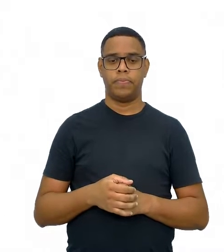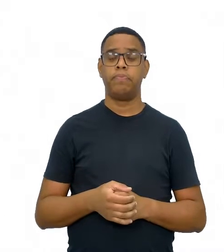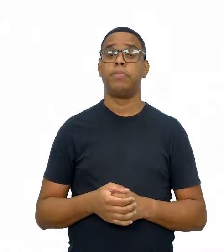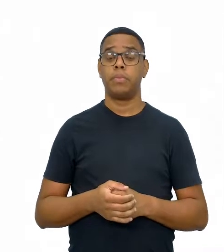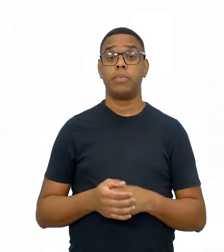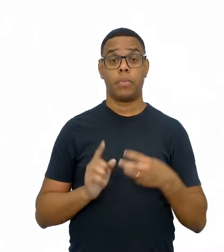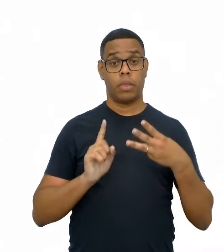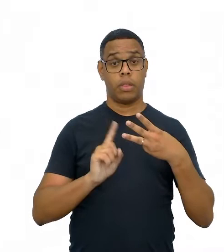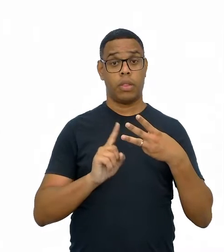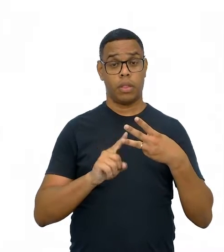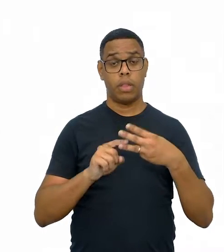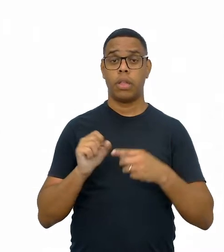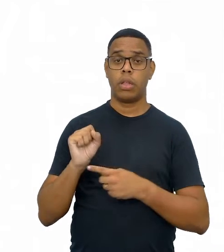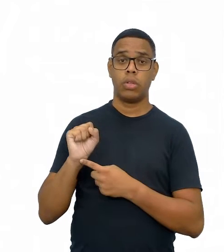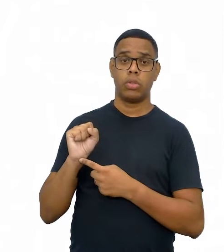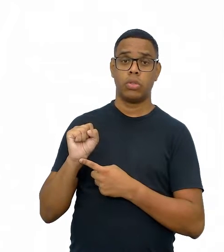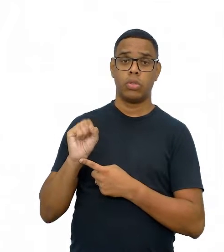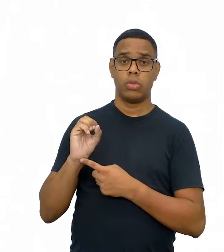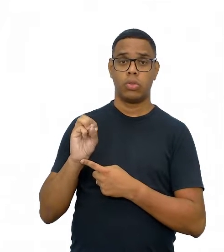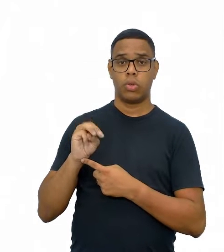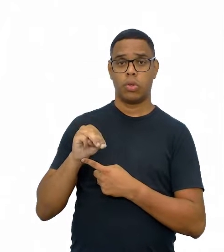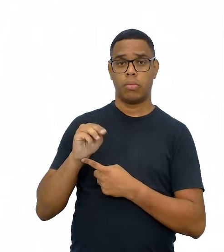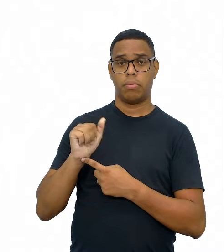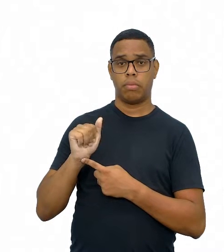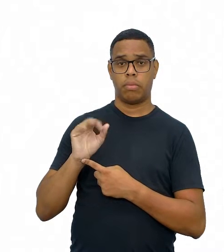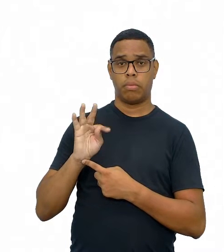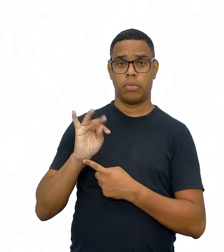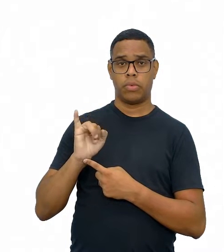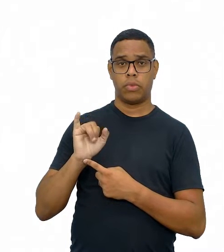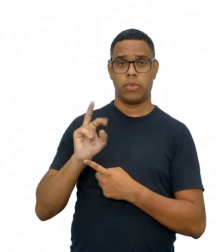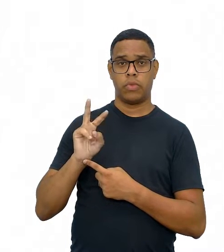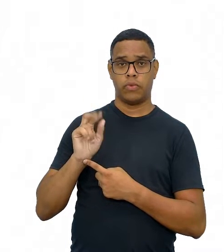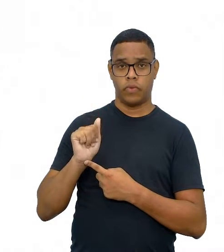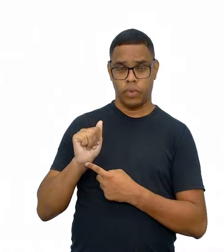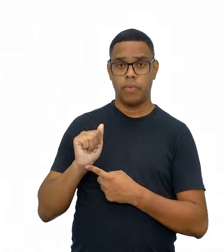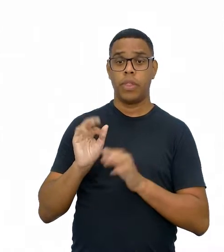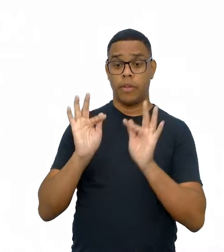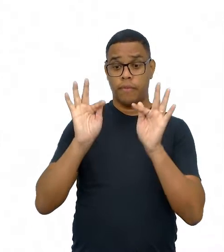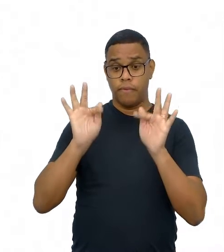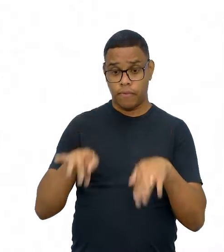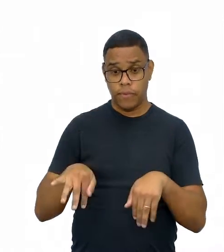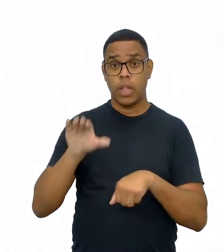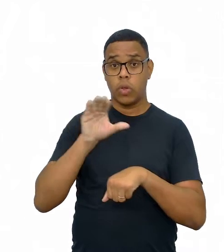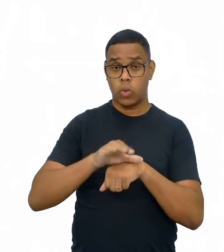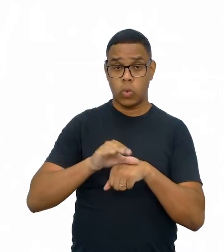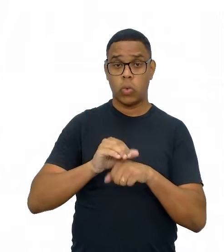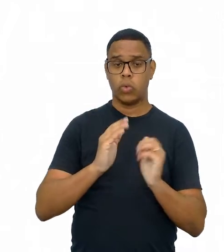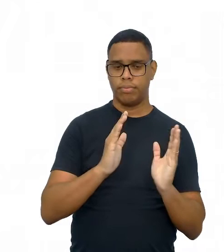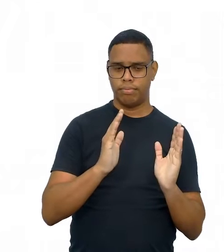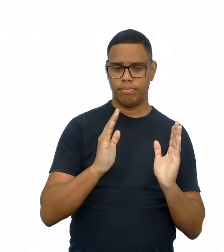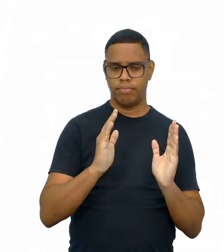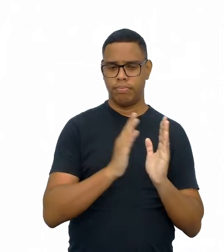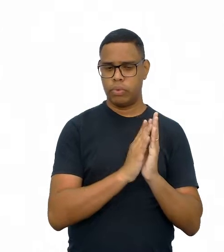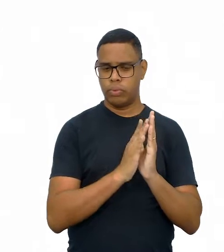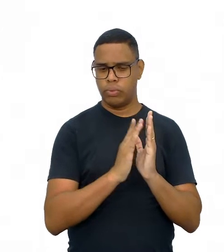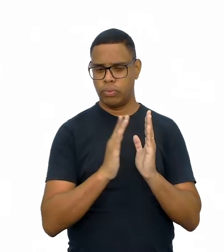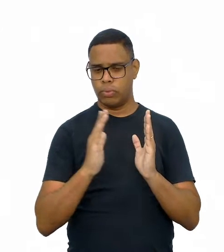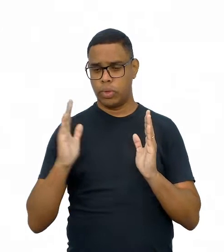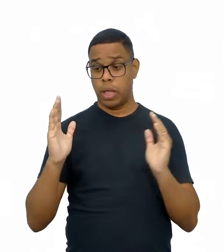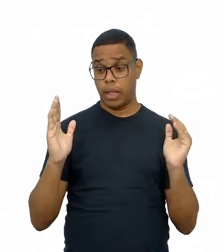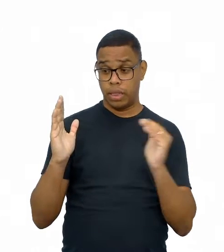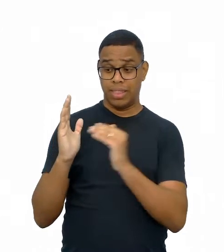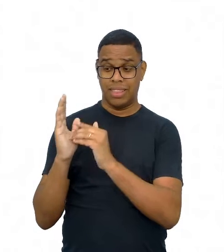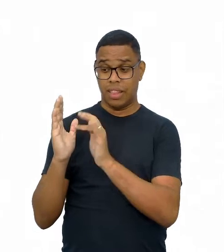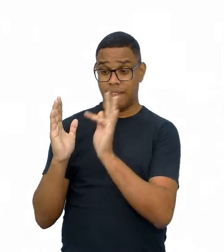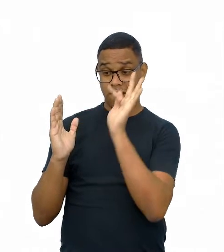Finalmente, temos a avaliação somativa. Ela vai se realizar ao final do curso, ao final de um período letivo de uma unidade